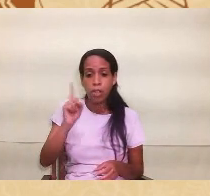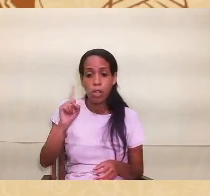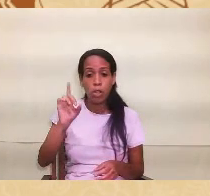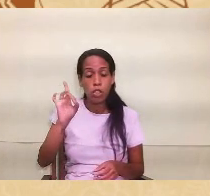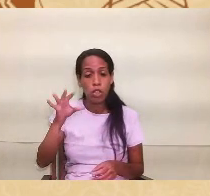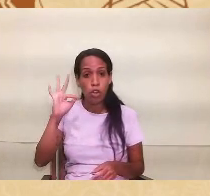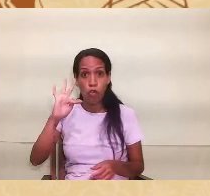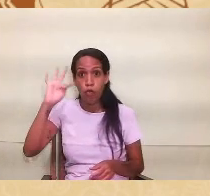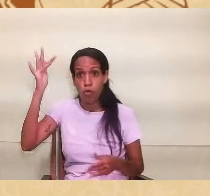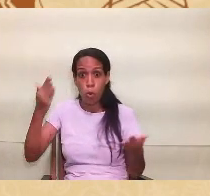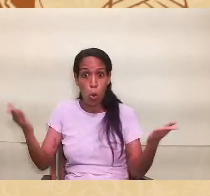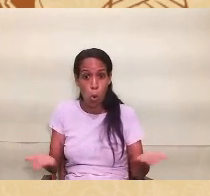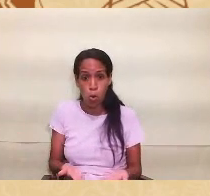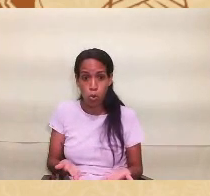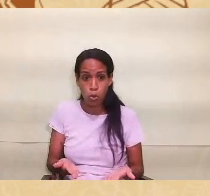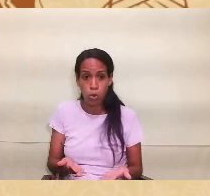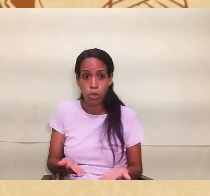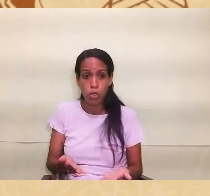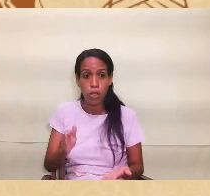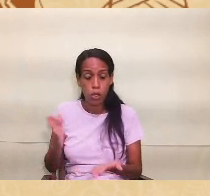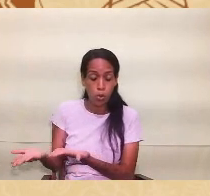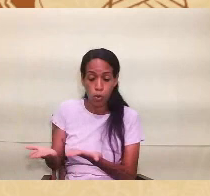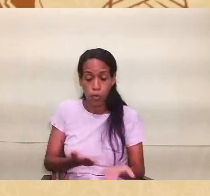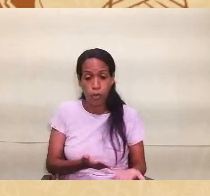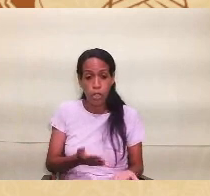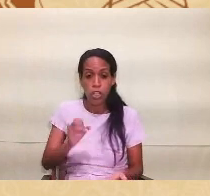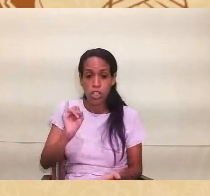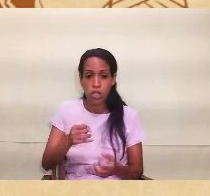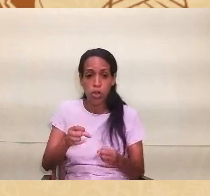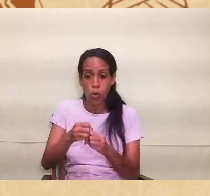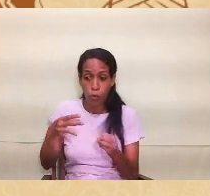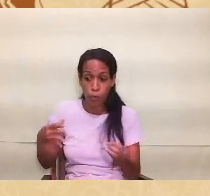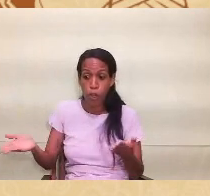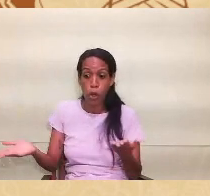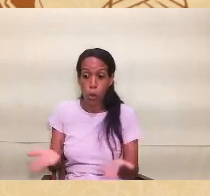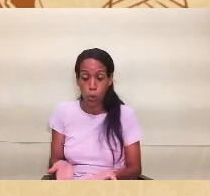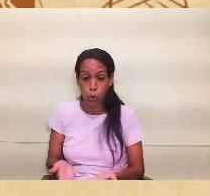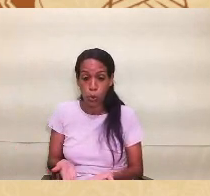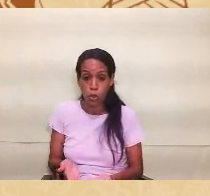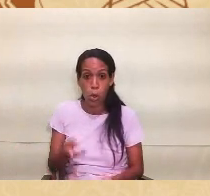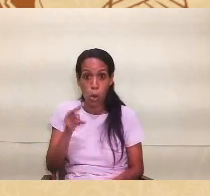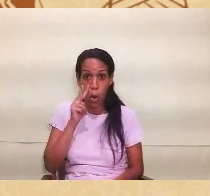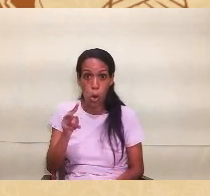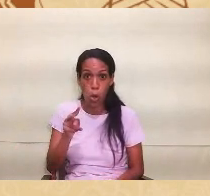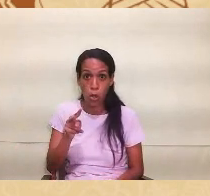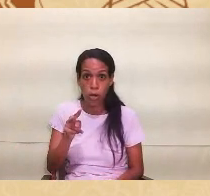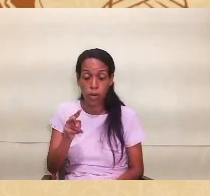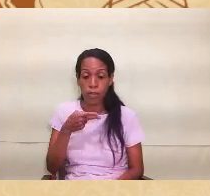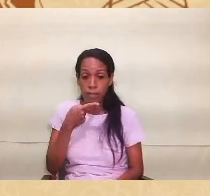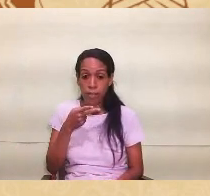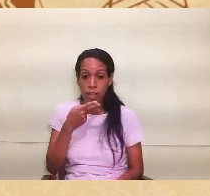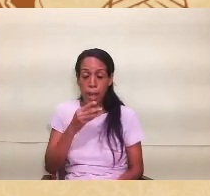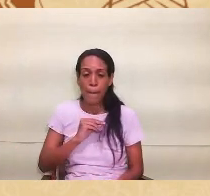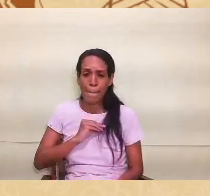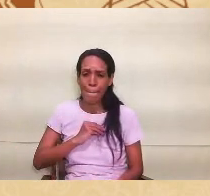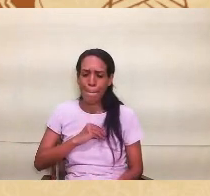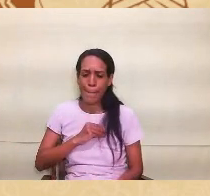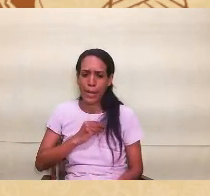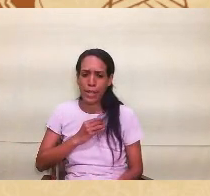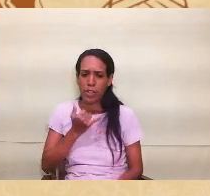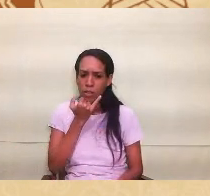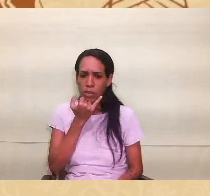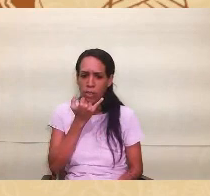é hoje, o porvir já é hoje. Então, olha, eu vou cometer um pecado aqui, viu? Me desculpa aqui. Eu vou citar